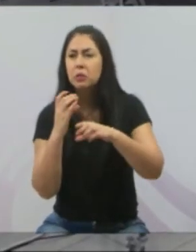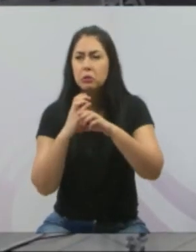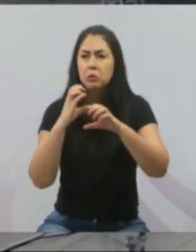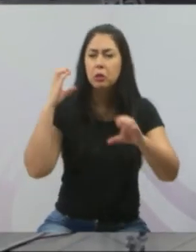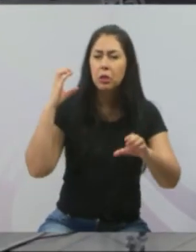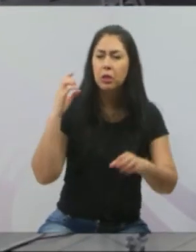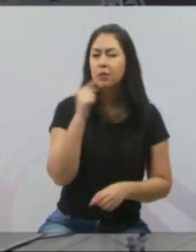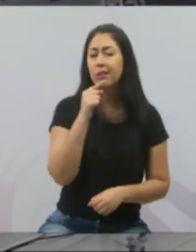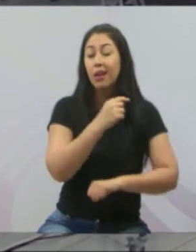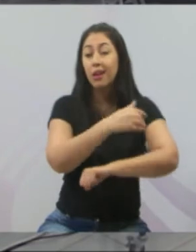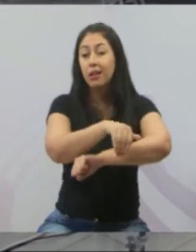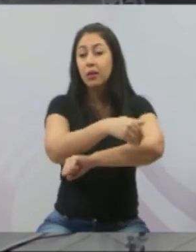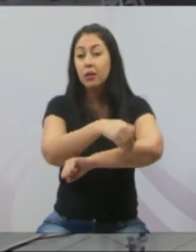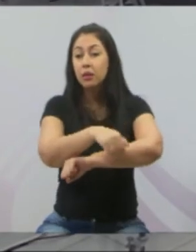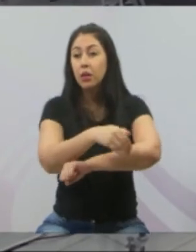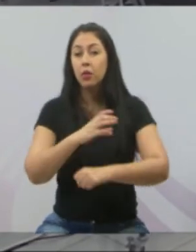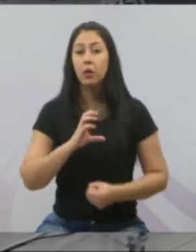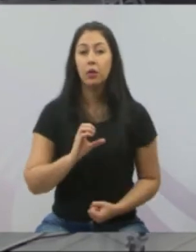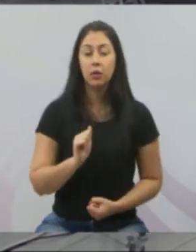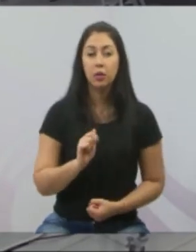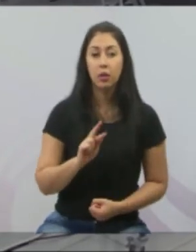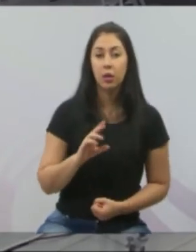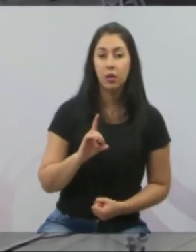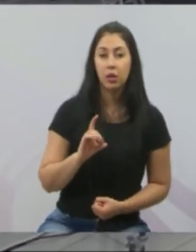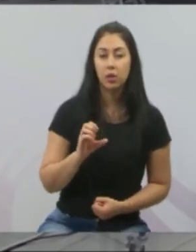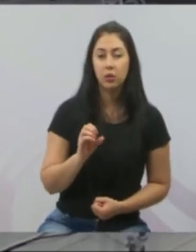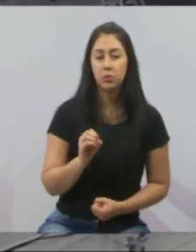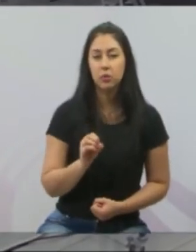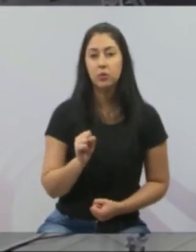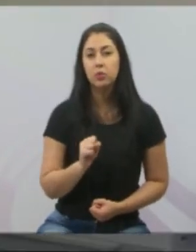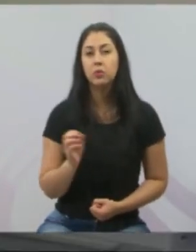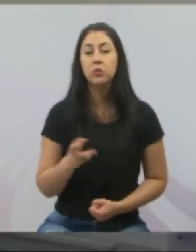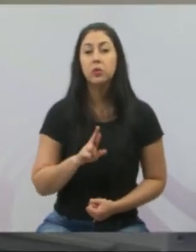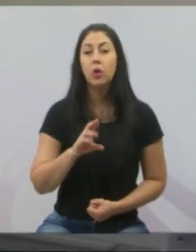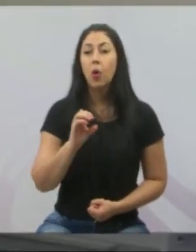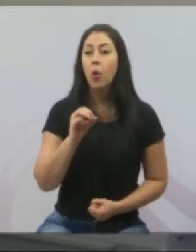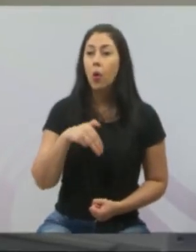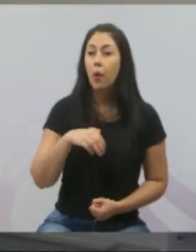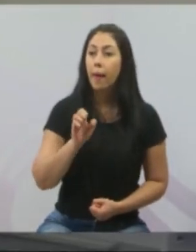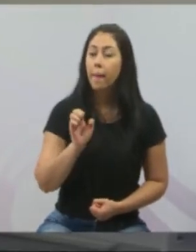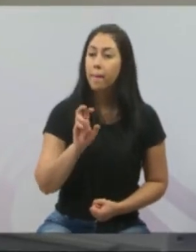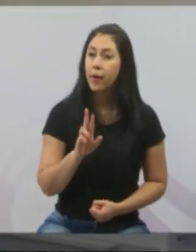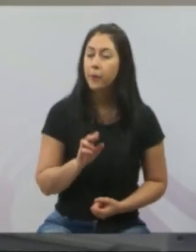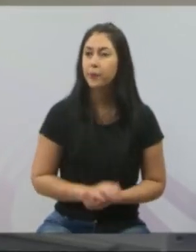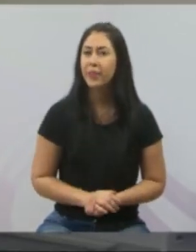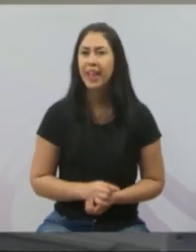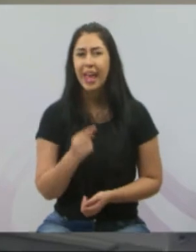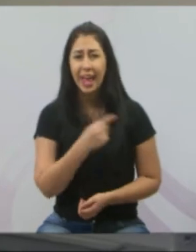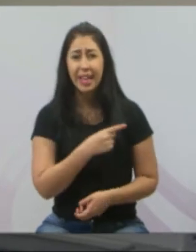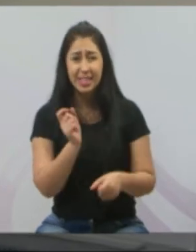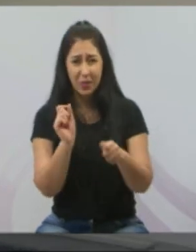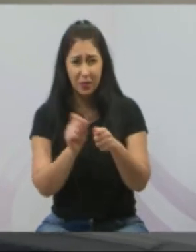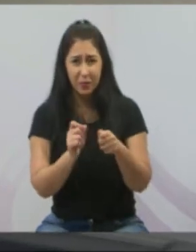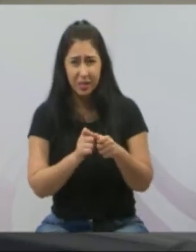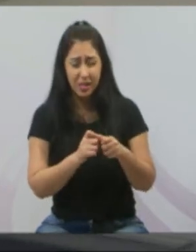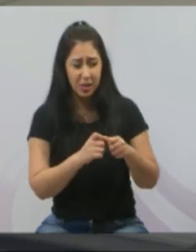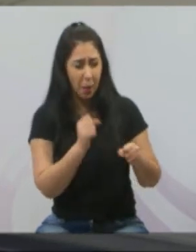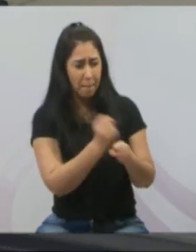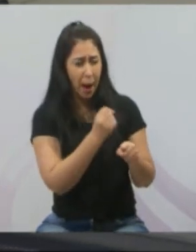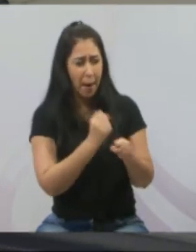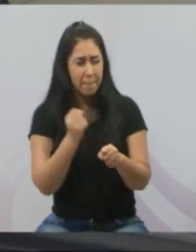como representante legal da ASPAD, eu, Edinamara Gonçalves Carneiro, agendei reunião com o vereador senhor Fernando da Ótica para expor a